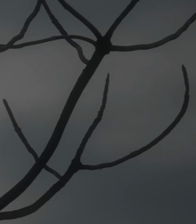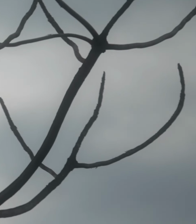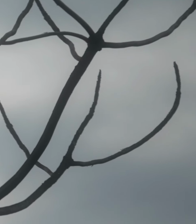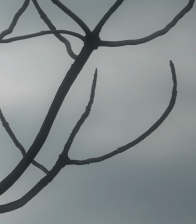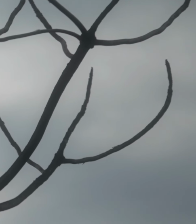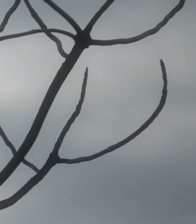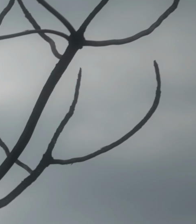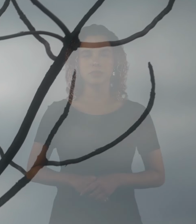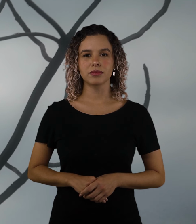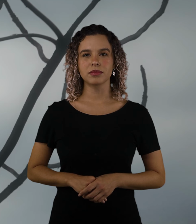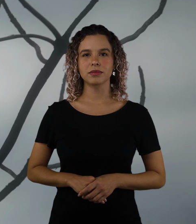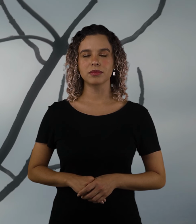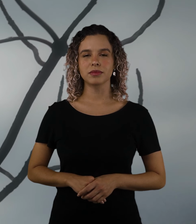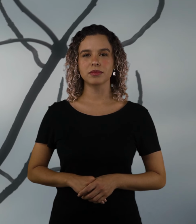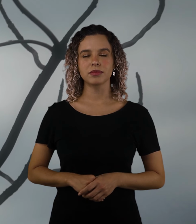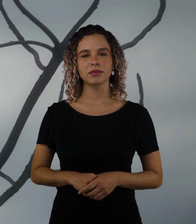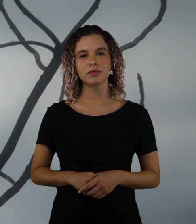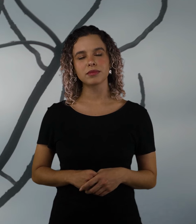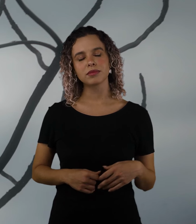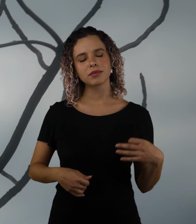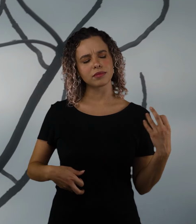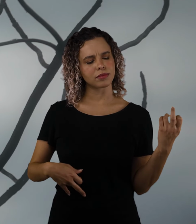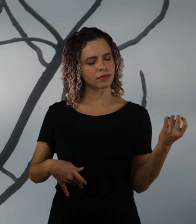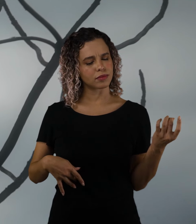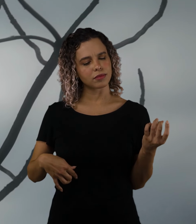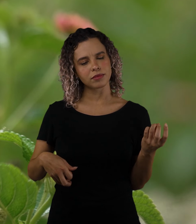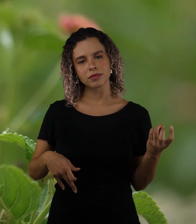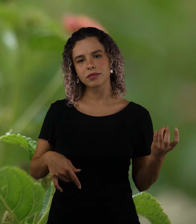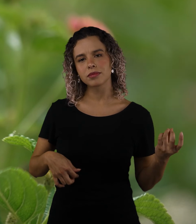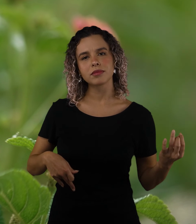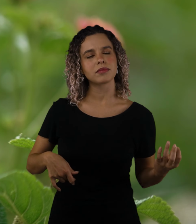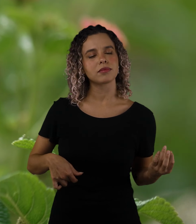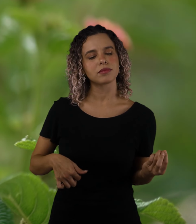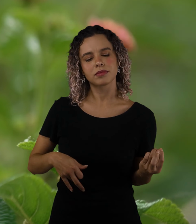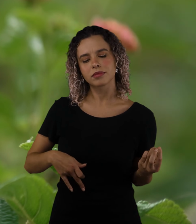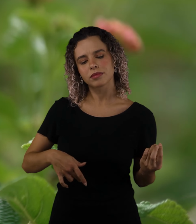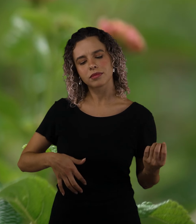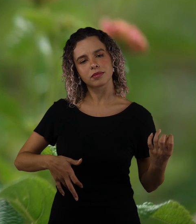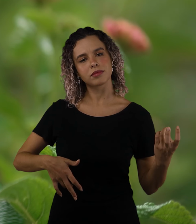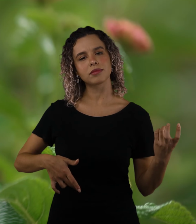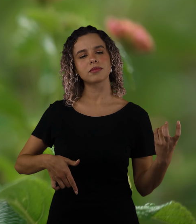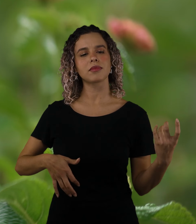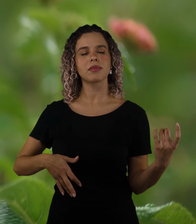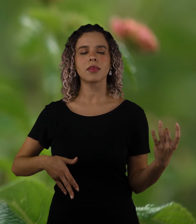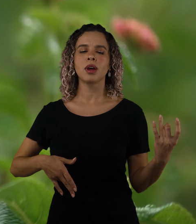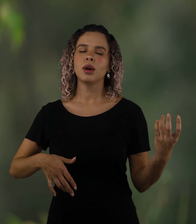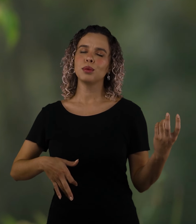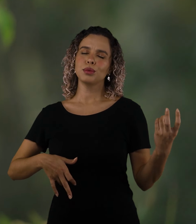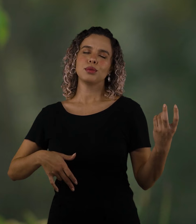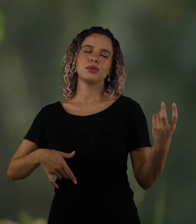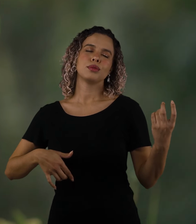Sob o céu cinza, um passarinho pousa no galho de uma árvore desfolhada. Detalhe de pequenas flores amarelas e